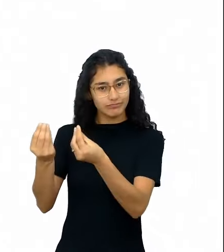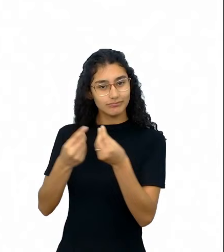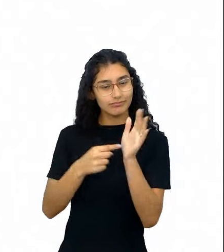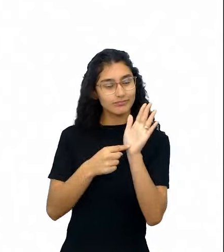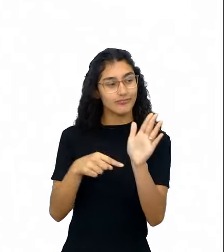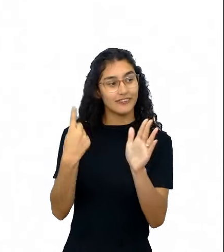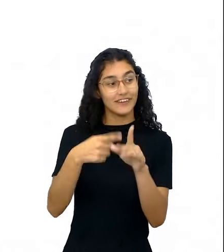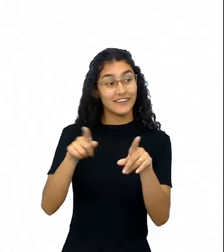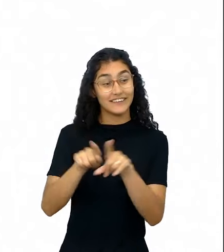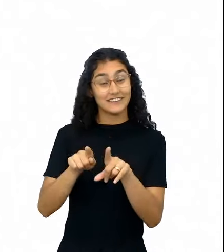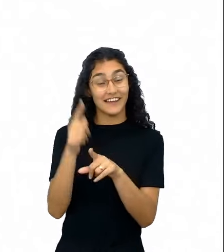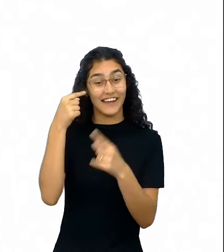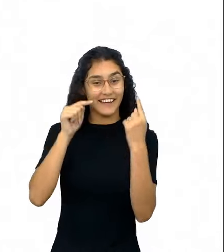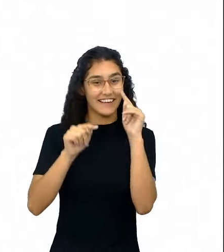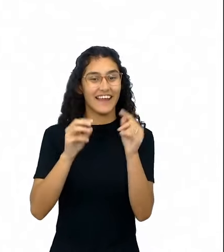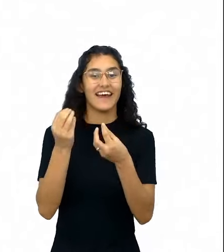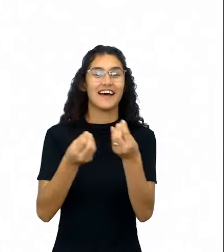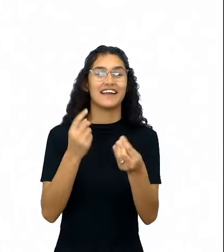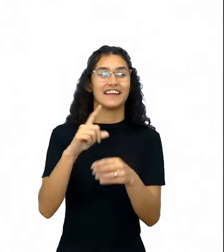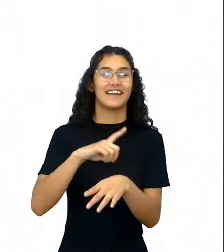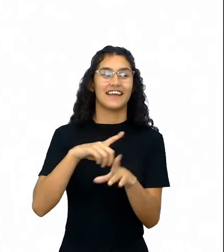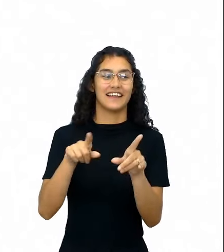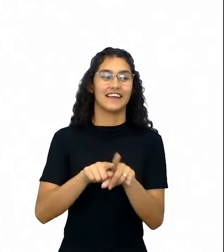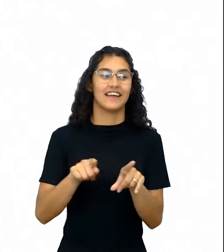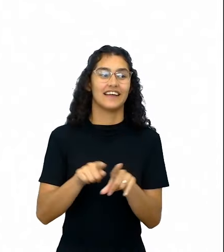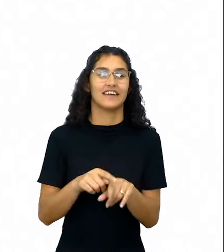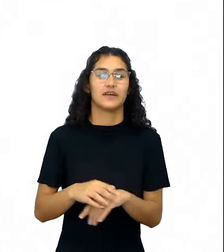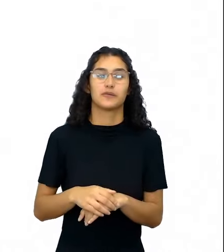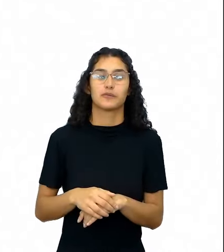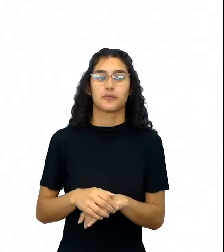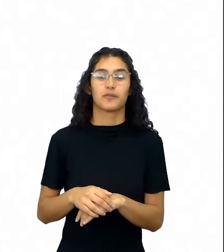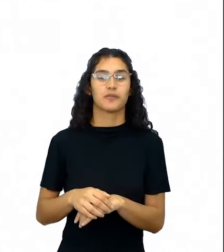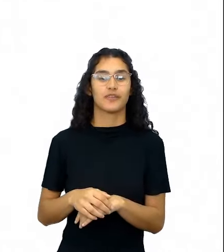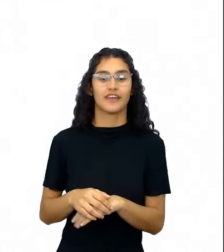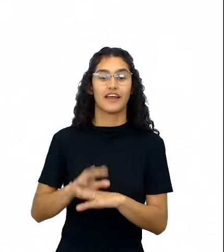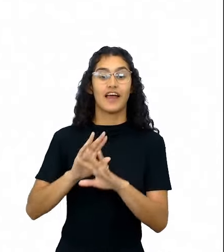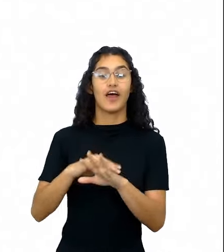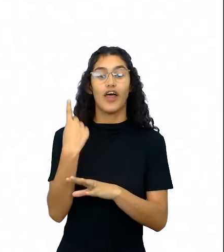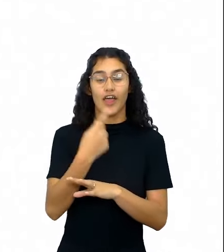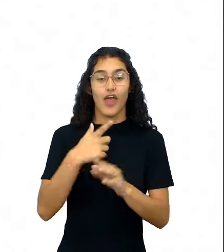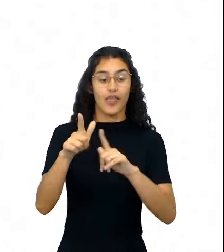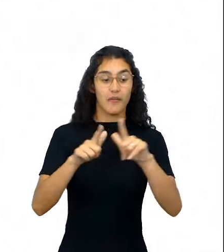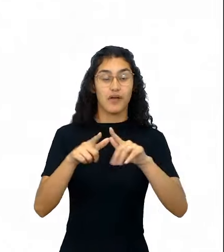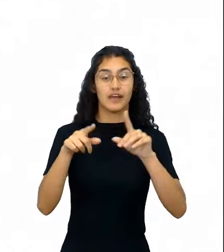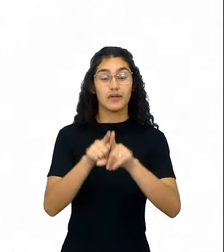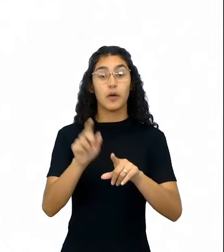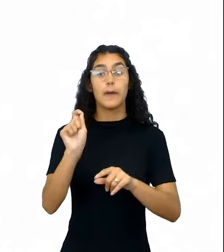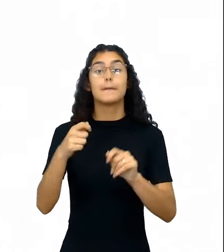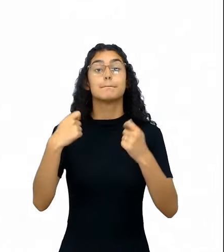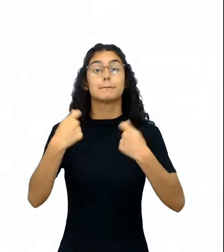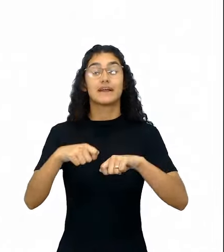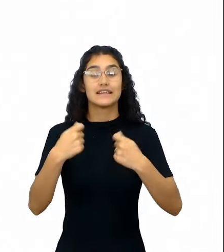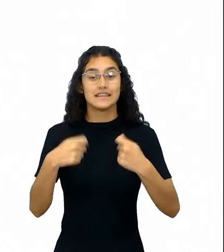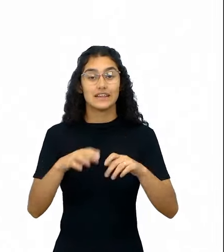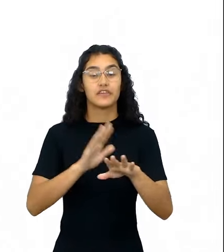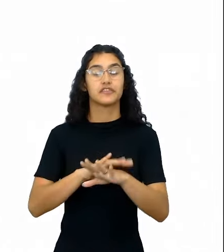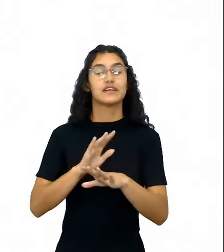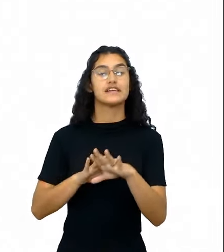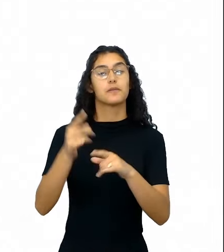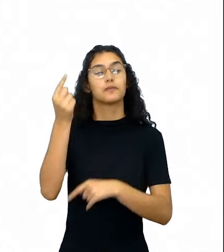essas ideias aqui para que vocês pensem, né? Quando eu vou trabalhar com leitura, o que eu preciso levar